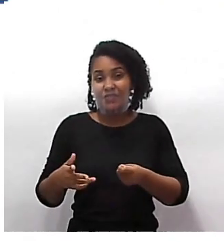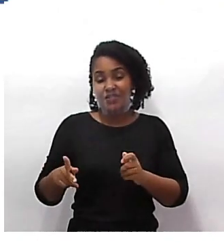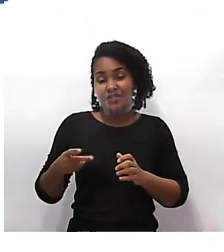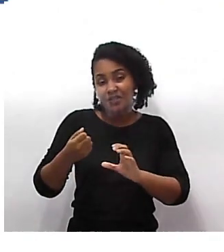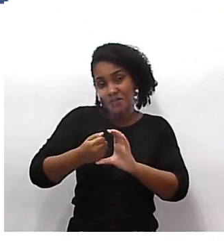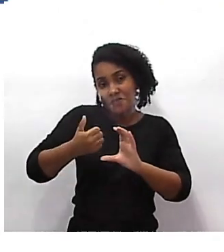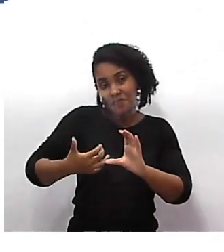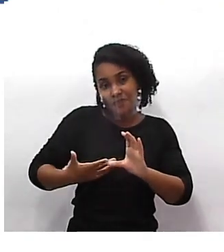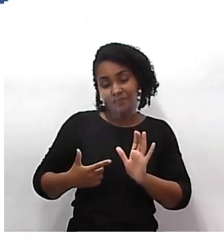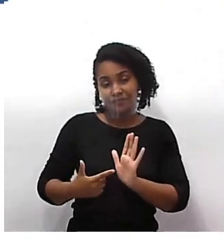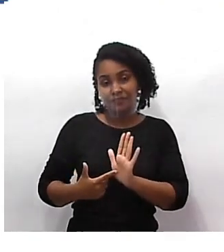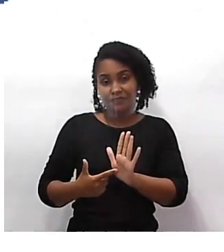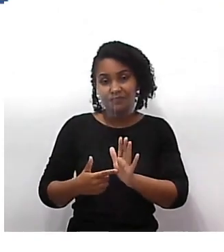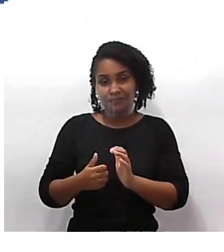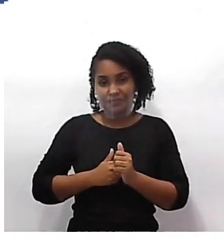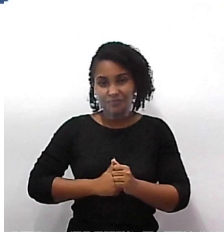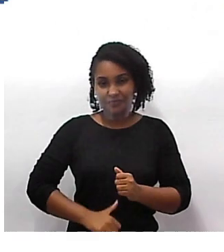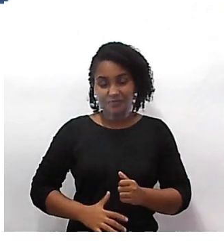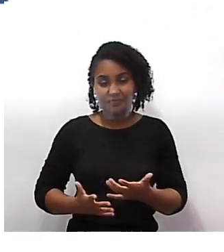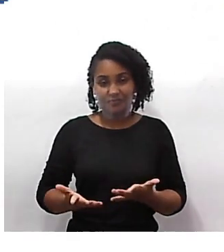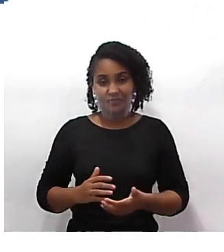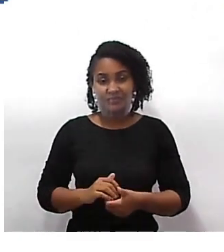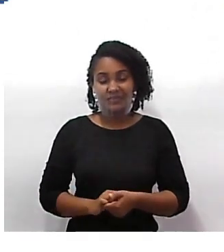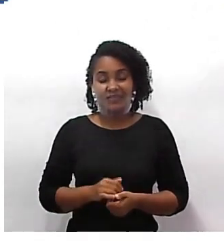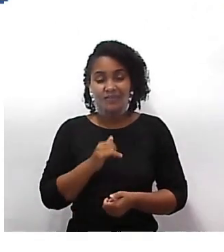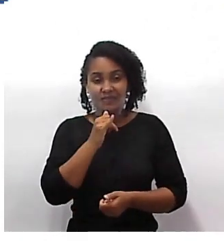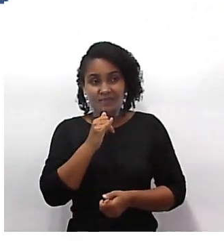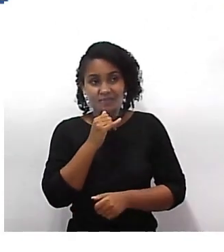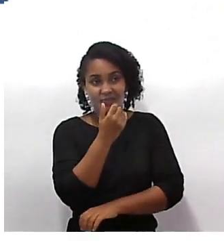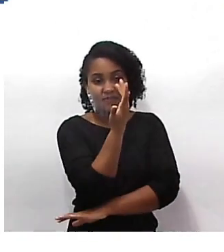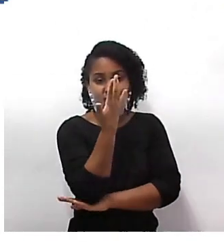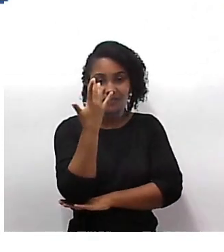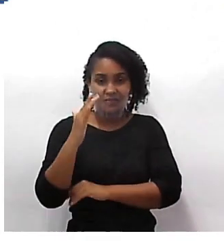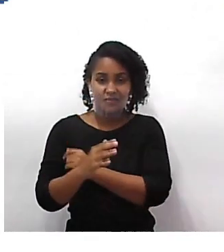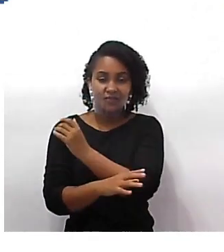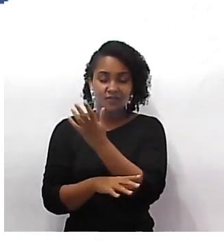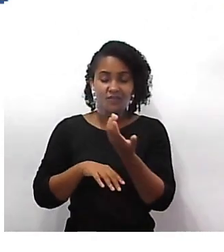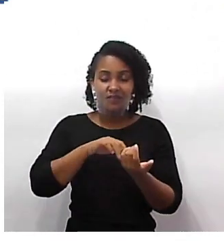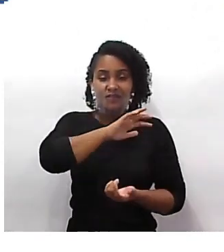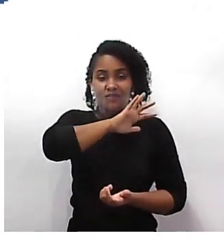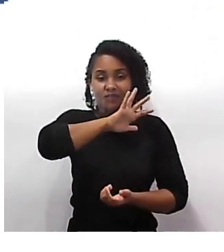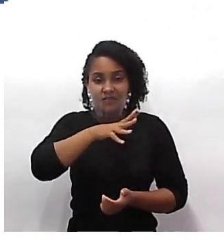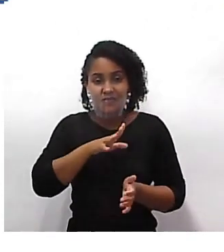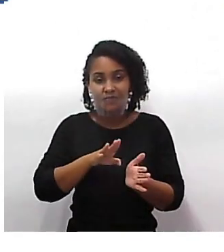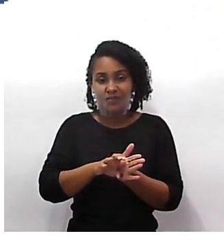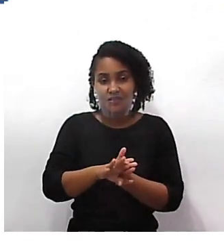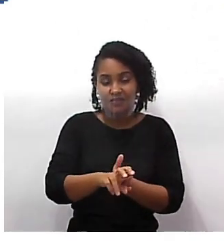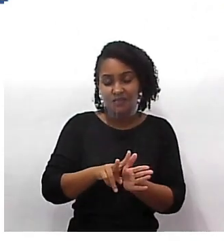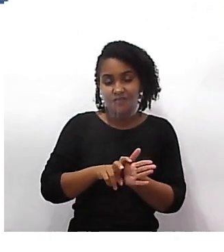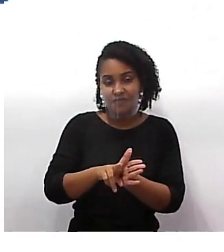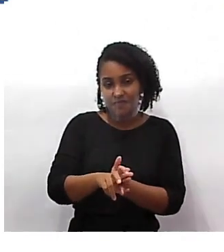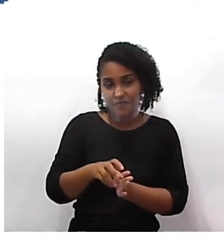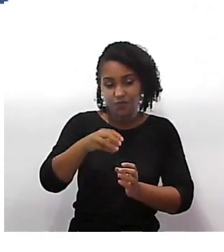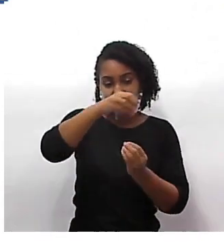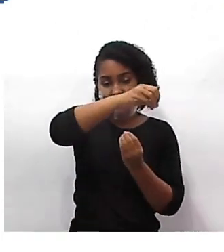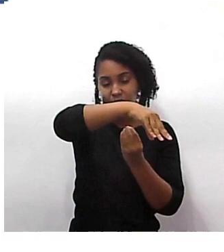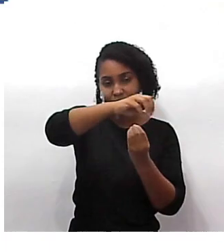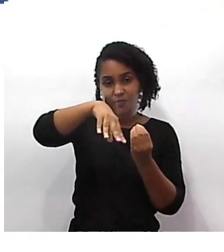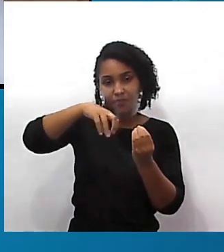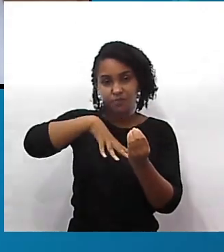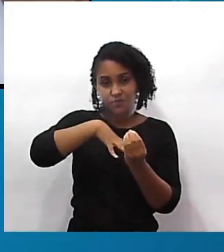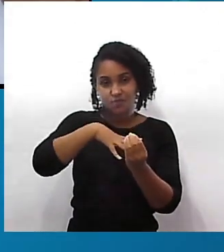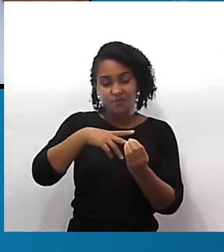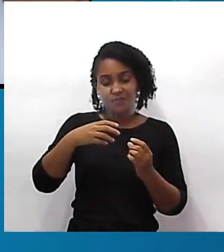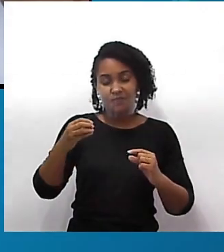que eles excretam, tá? Como plantas, animais, bactérias, fungos, parasitas,